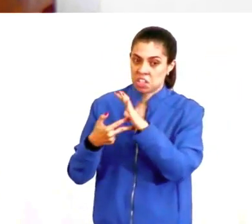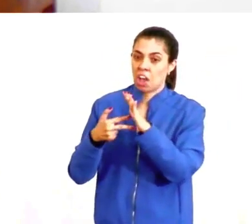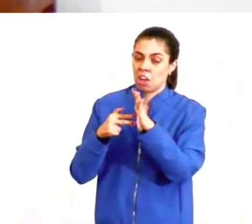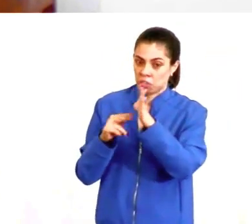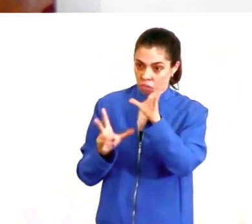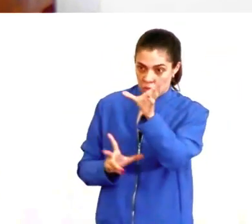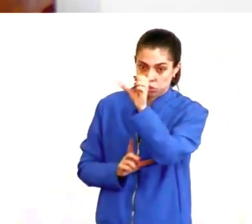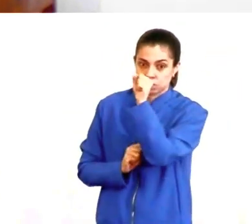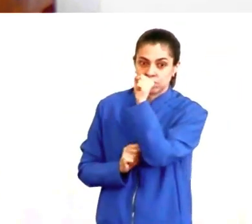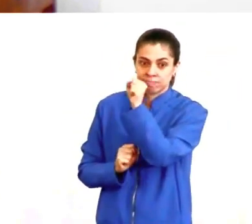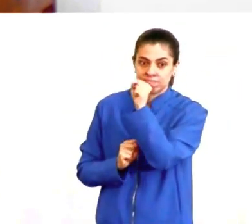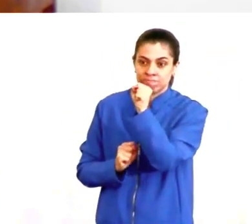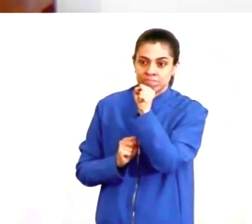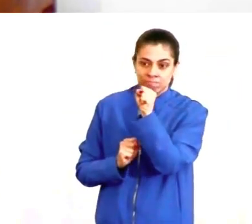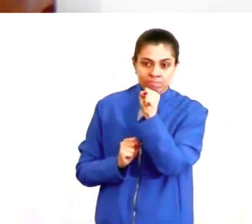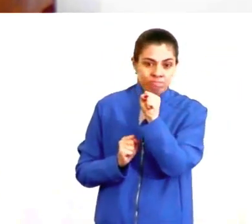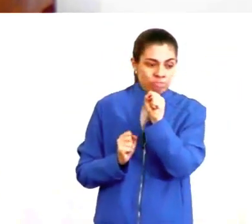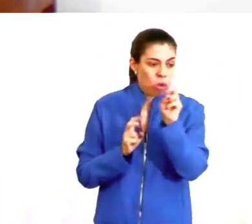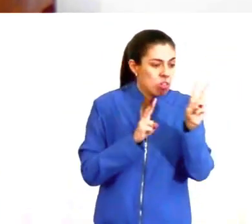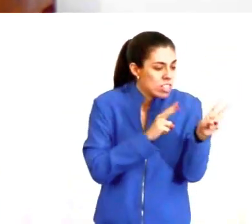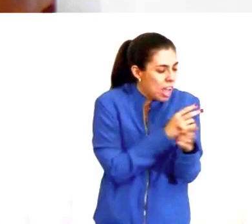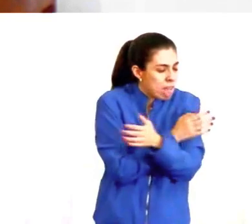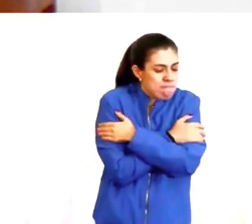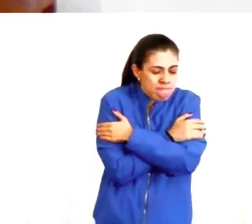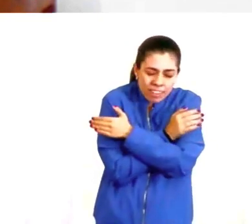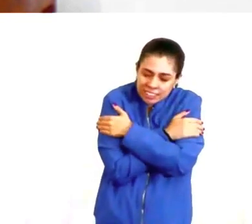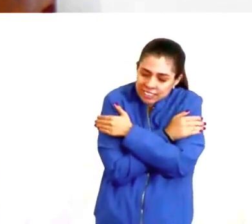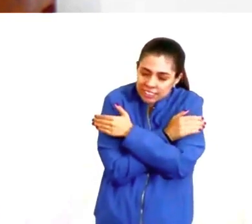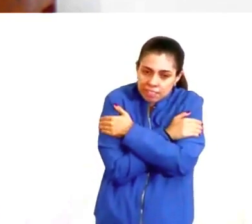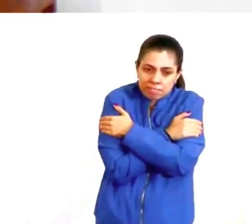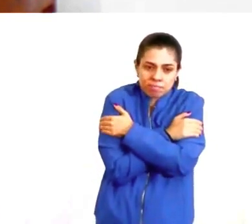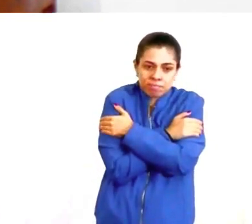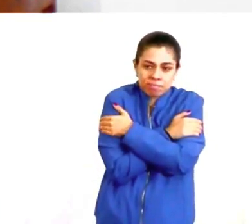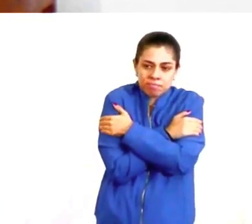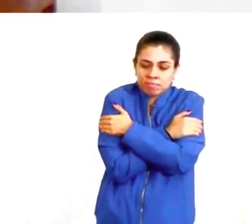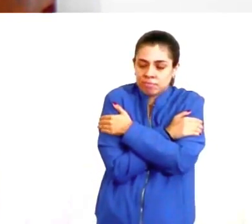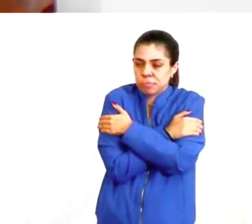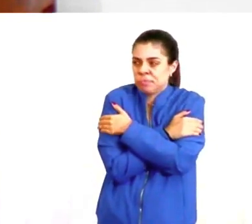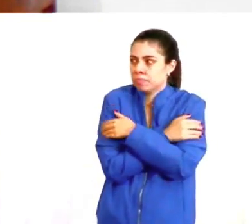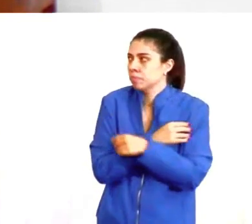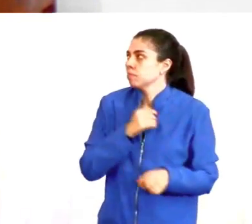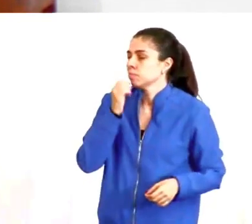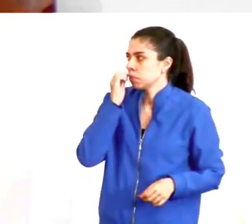Aproximar-se, abraçar-lhe os pés,